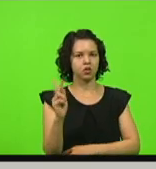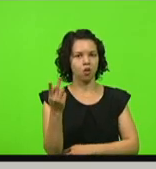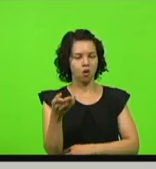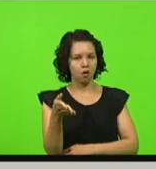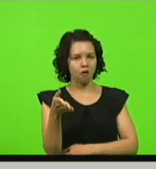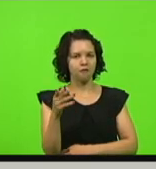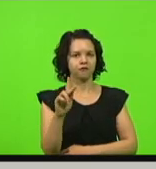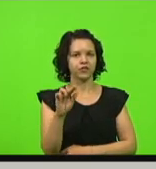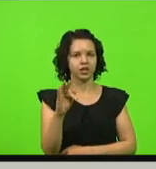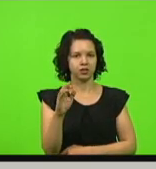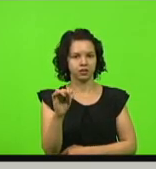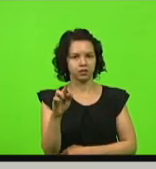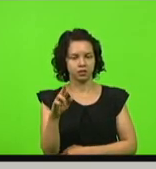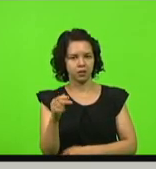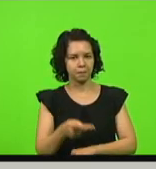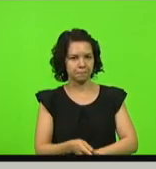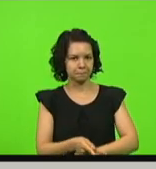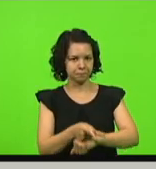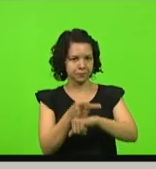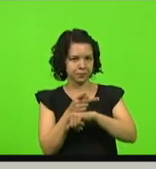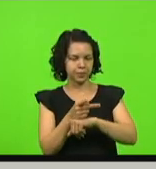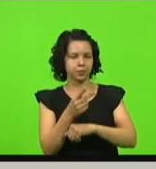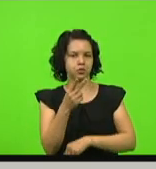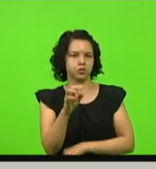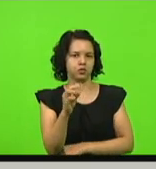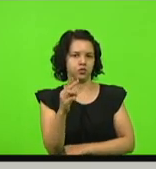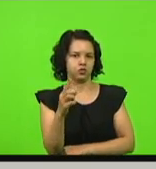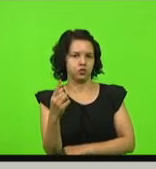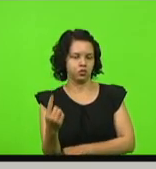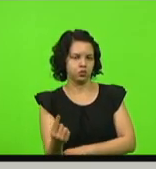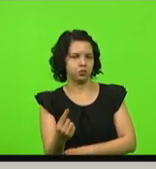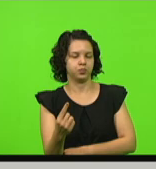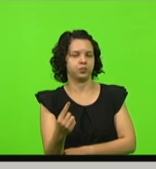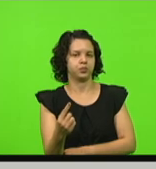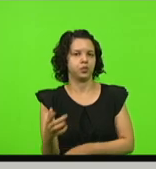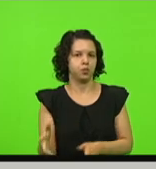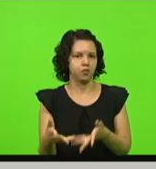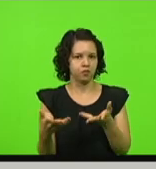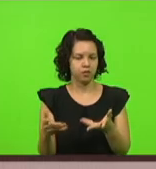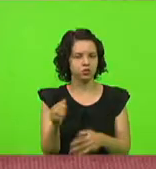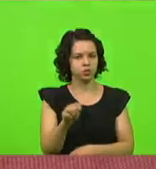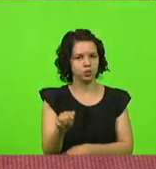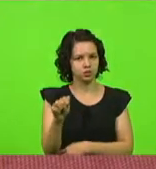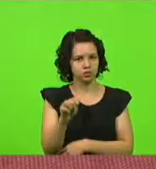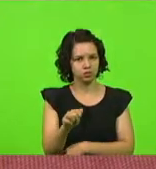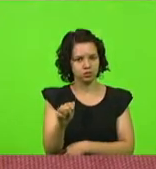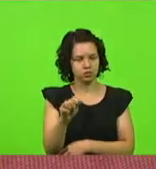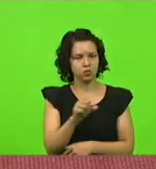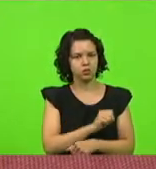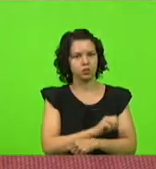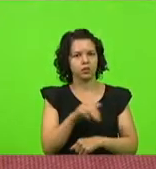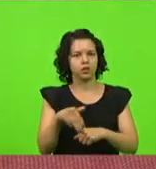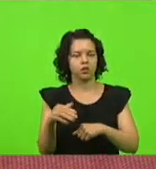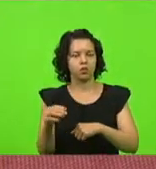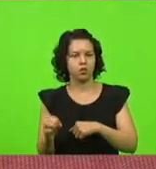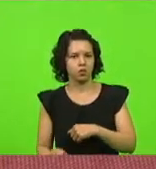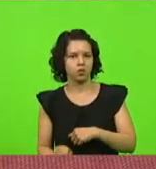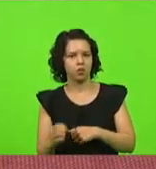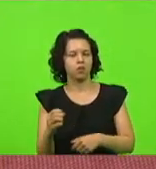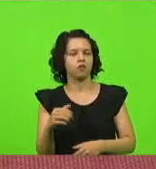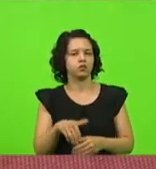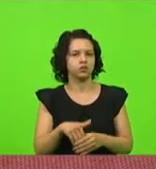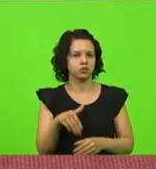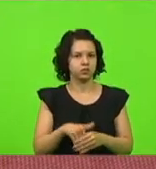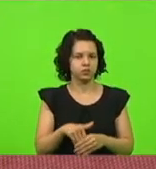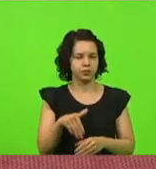no Prêmio Destaque Empresarial 2021, promovido pela Associação Empresarial de São Miguel do Oeste, em discussão. Não havendo quem queira discutir em votação, deputados